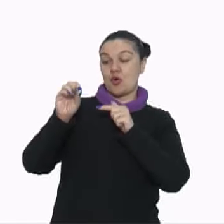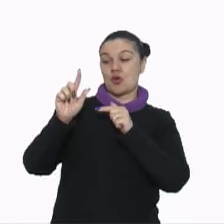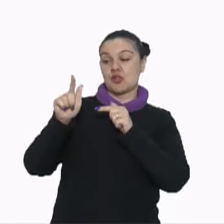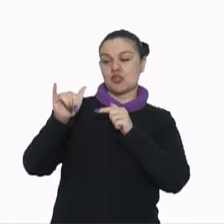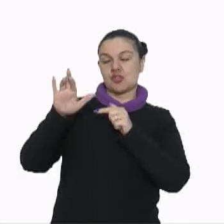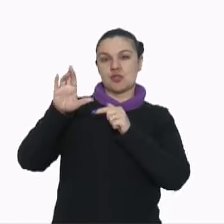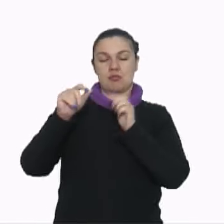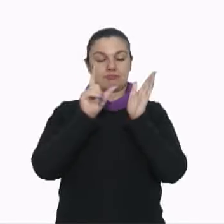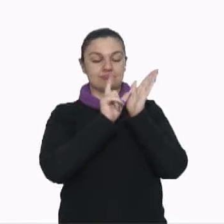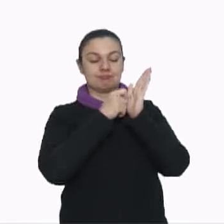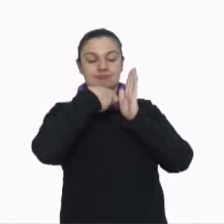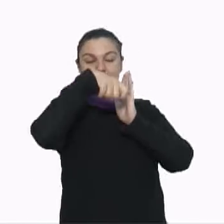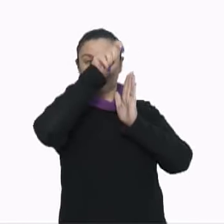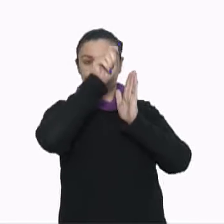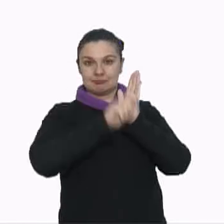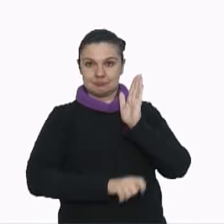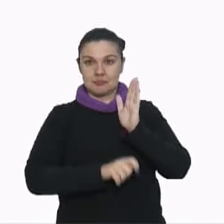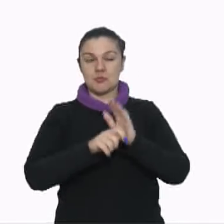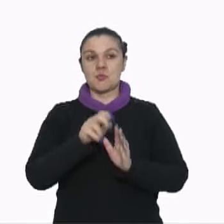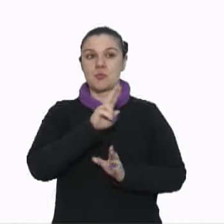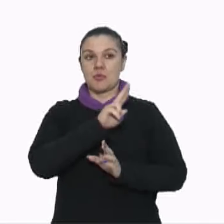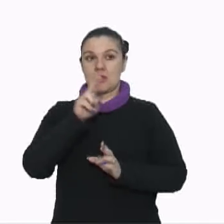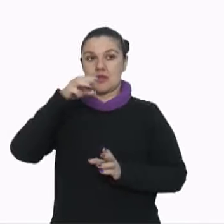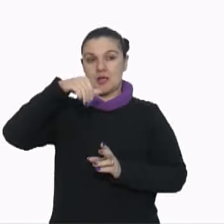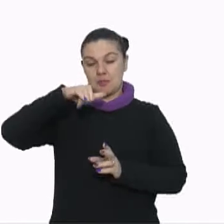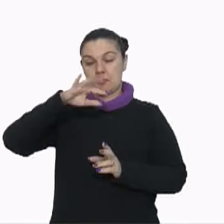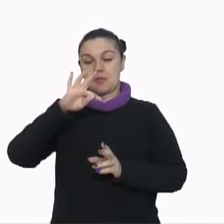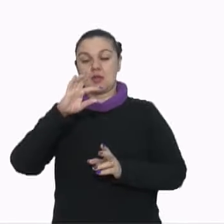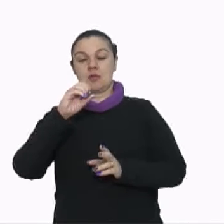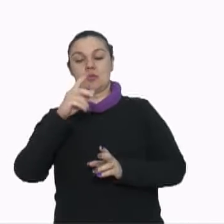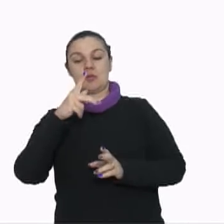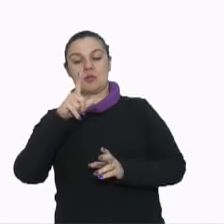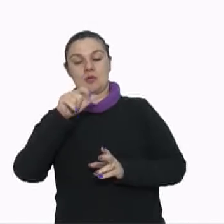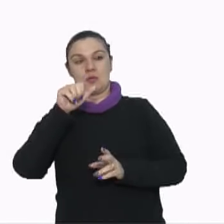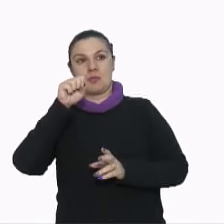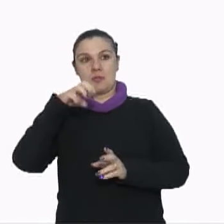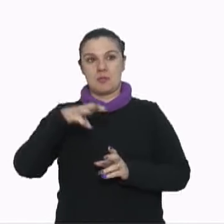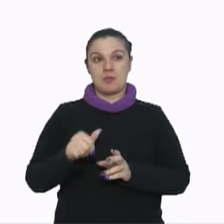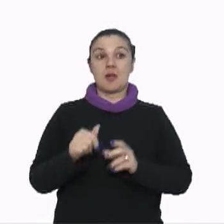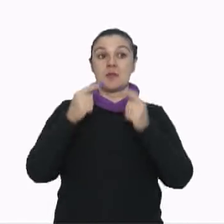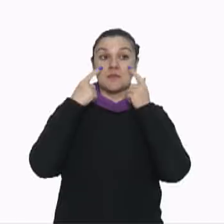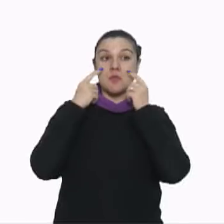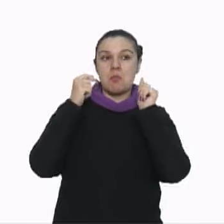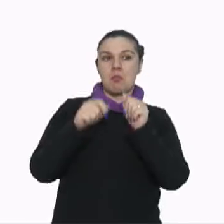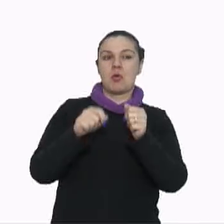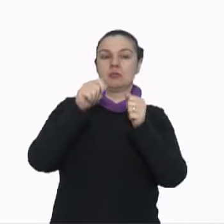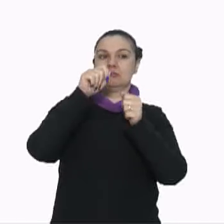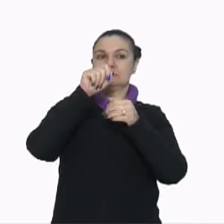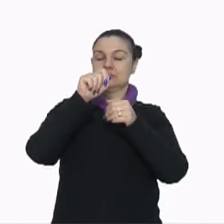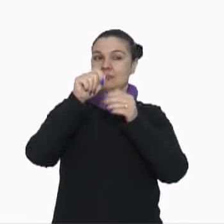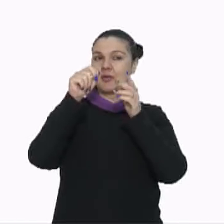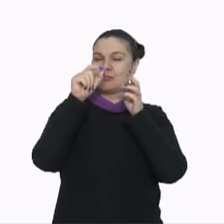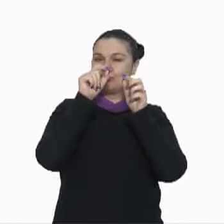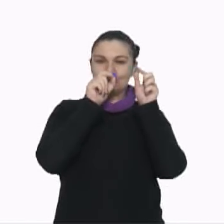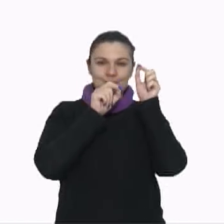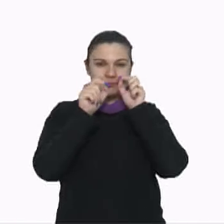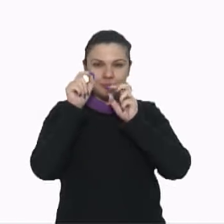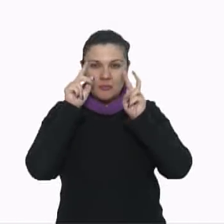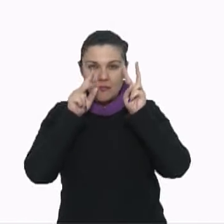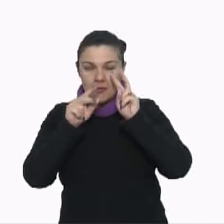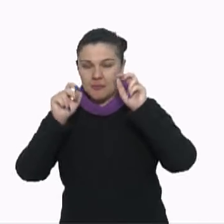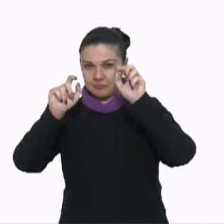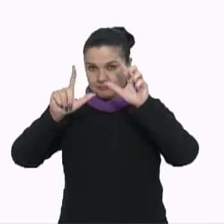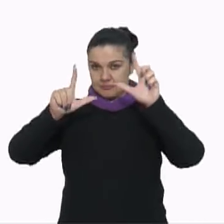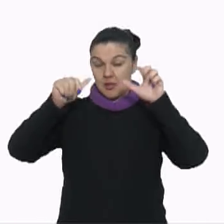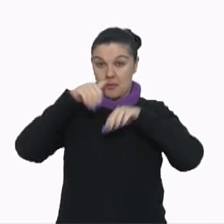vai analisar, chamada Mitoplasmas. E você pode visualizar em detalhe, né, que talvez você vai poder fazer uma leitura